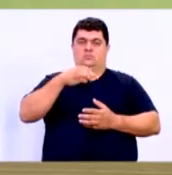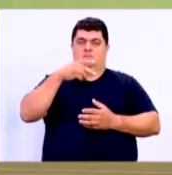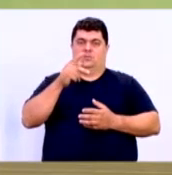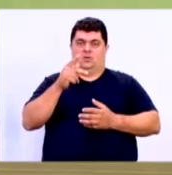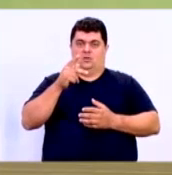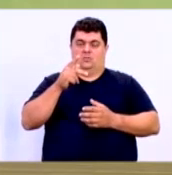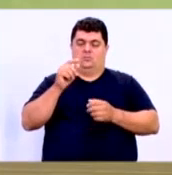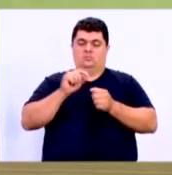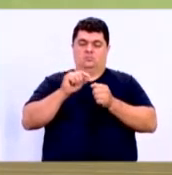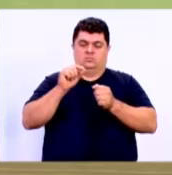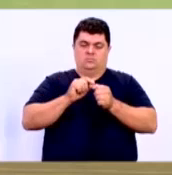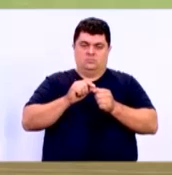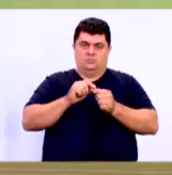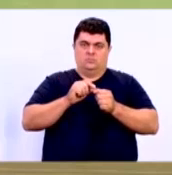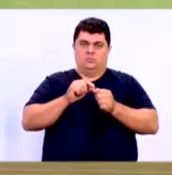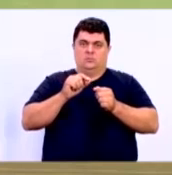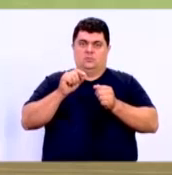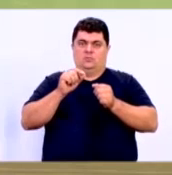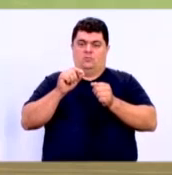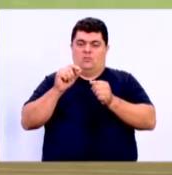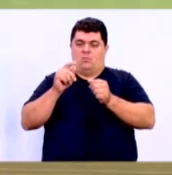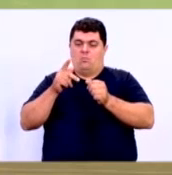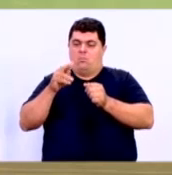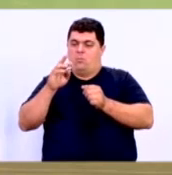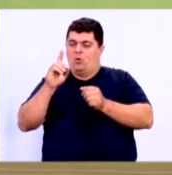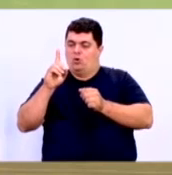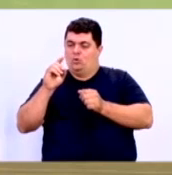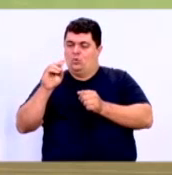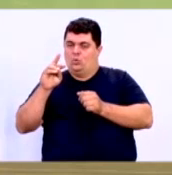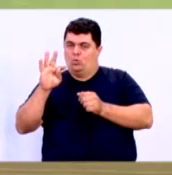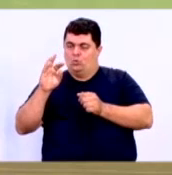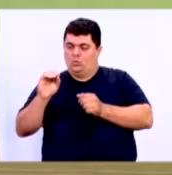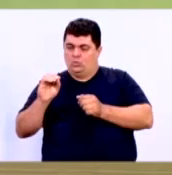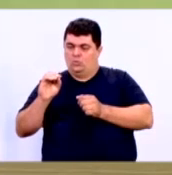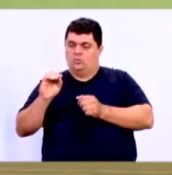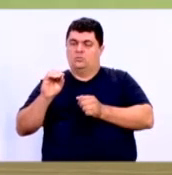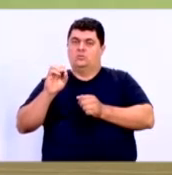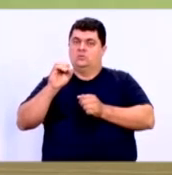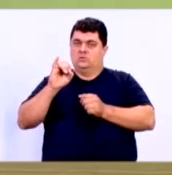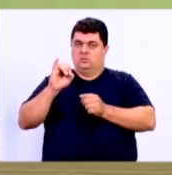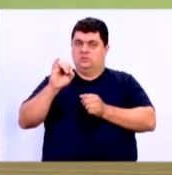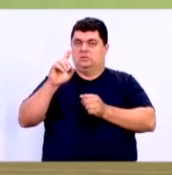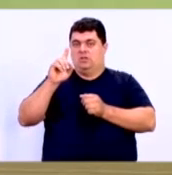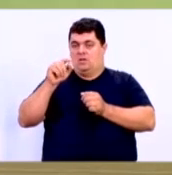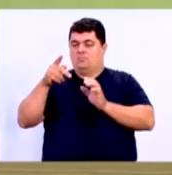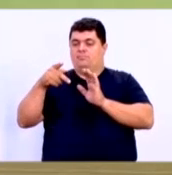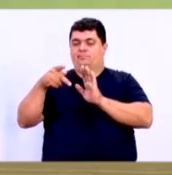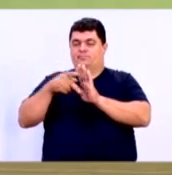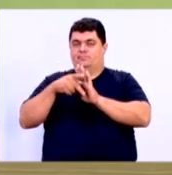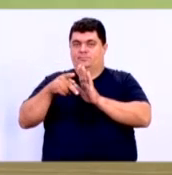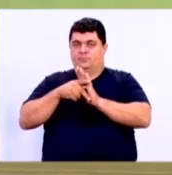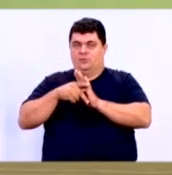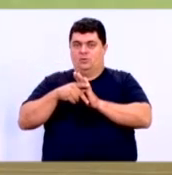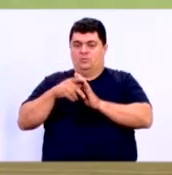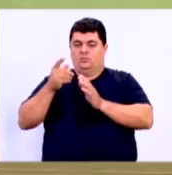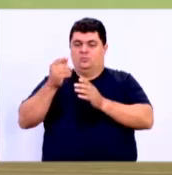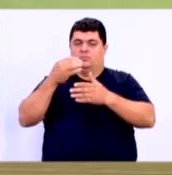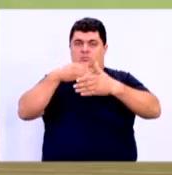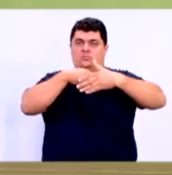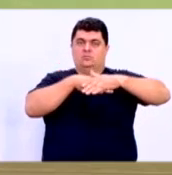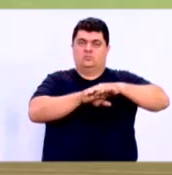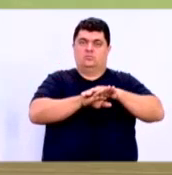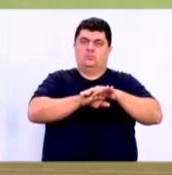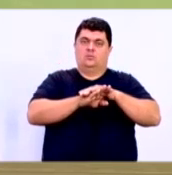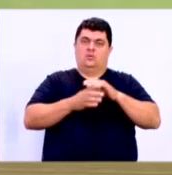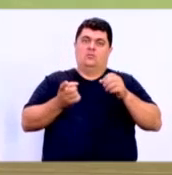sendo processada e gerando um bem, se esse bem for levado ao estoque,